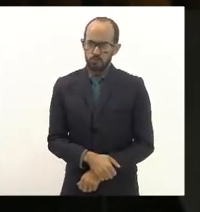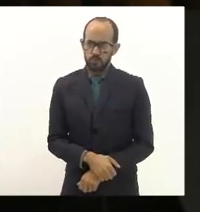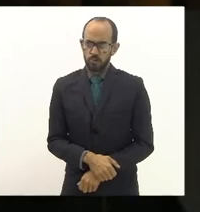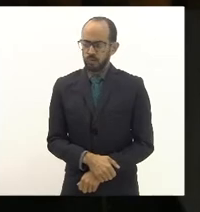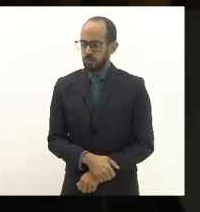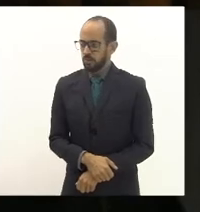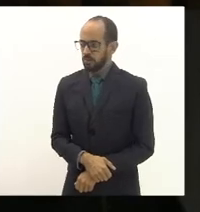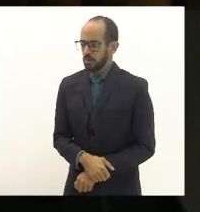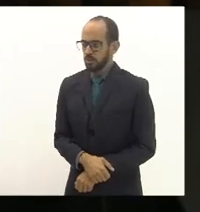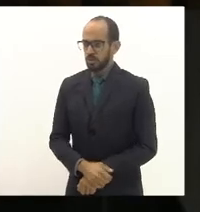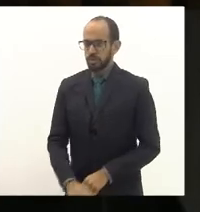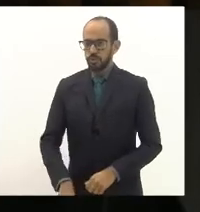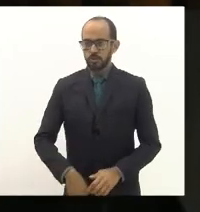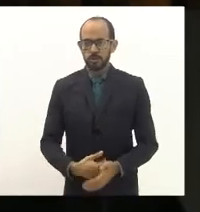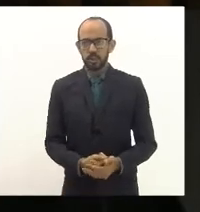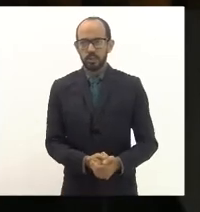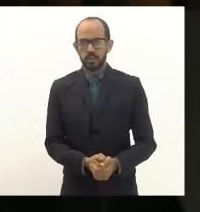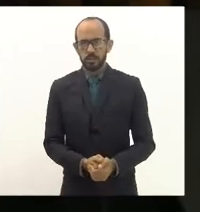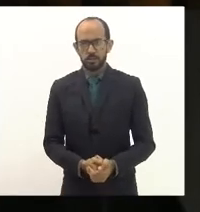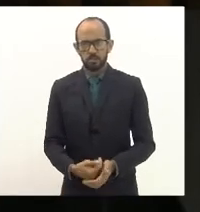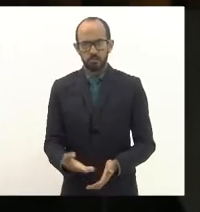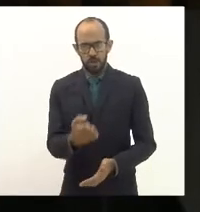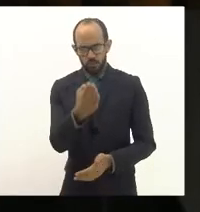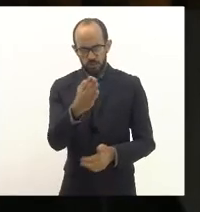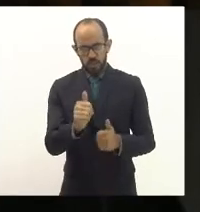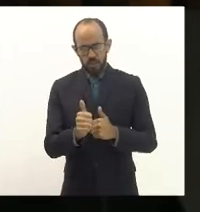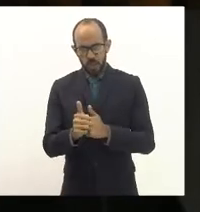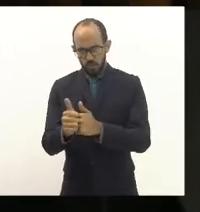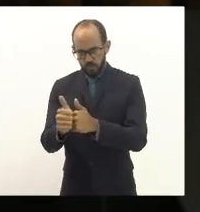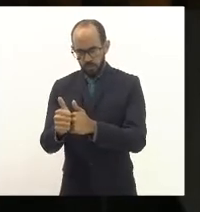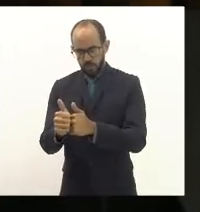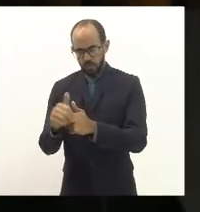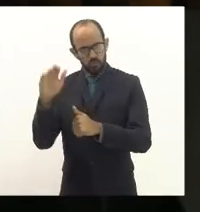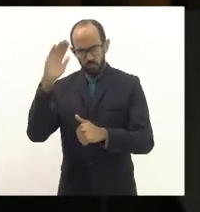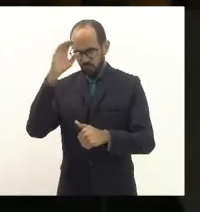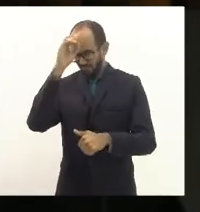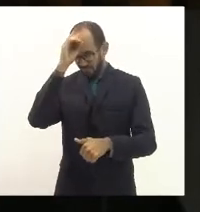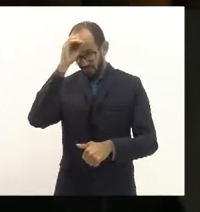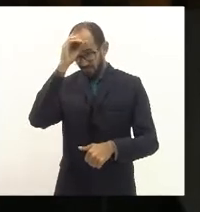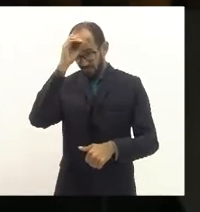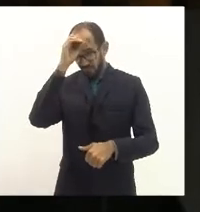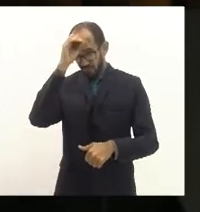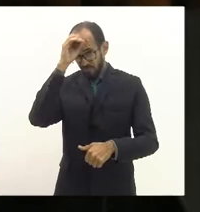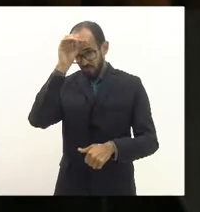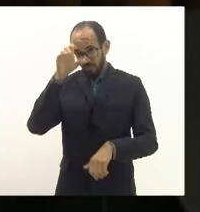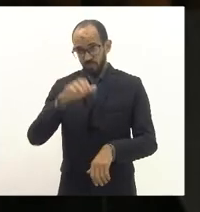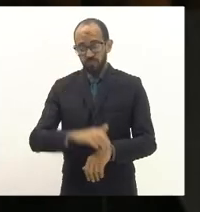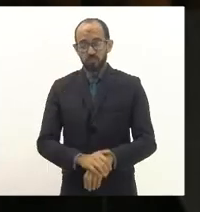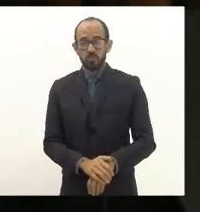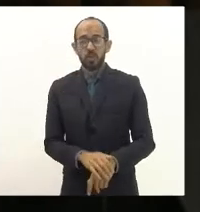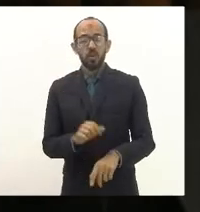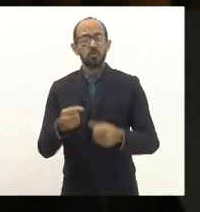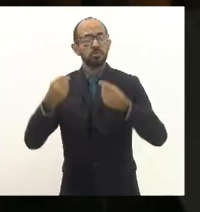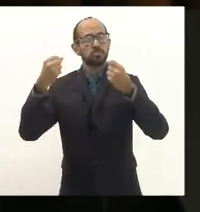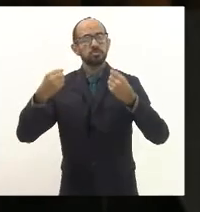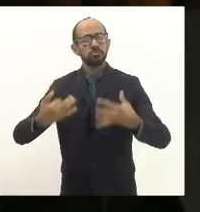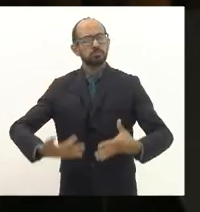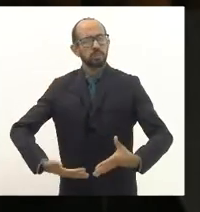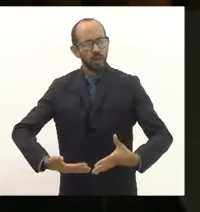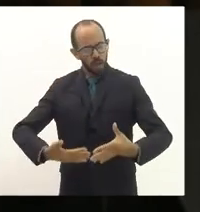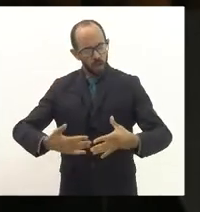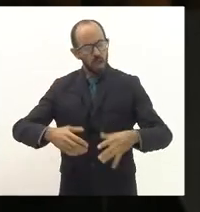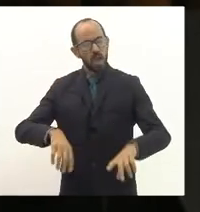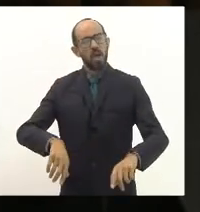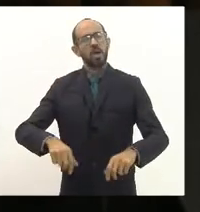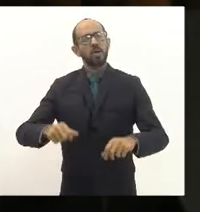que estão nos acompanhando e não estão entendendo o que a deputada Alana Passos está querendo dizer, eu vou detalhar para vocês o